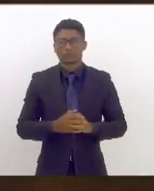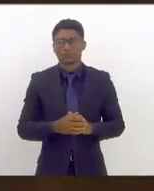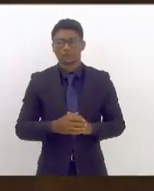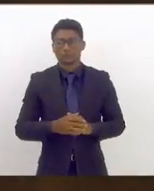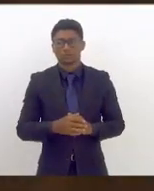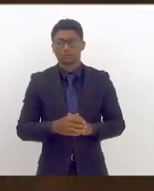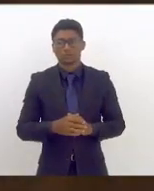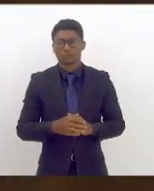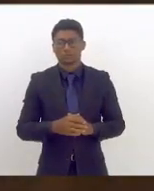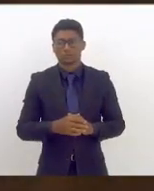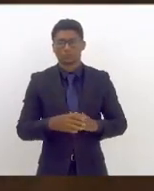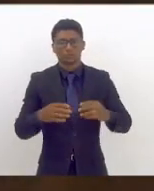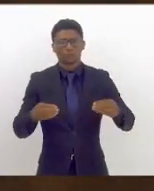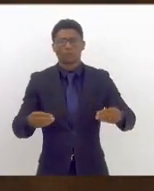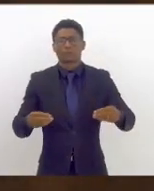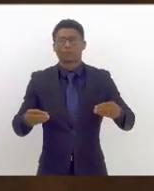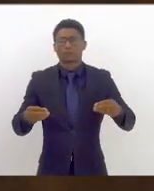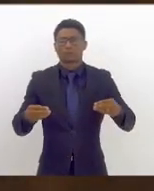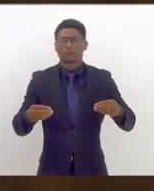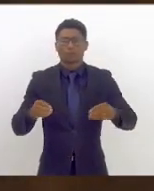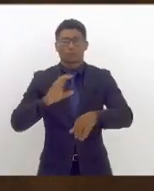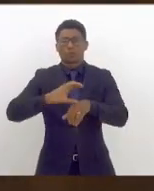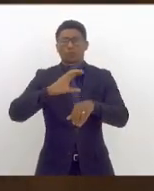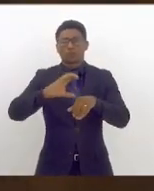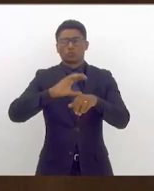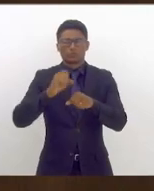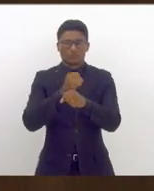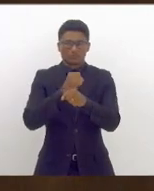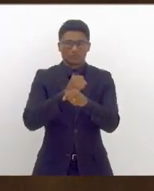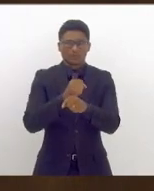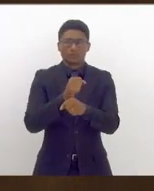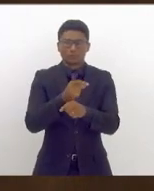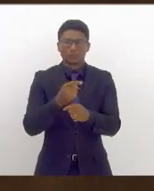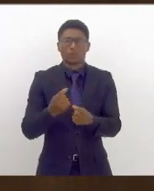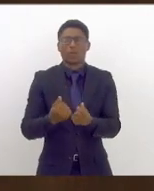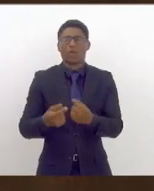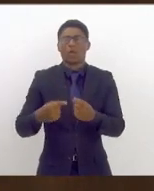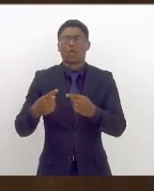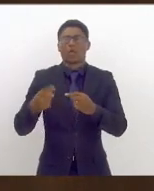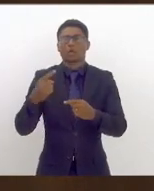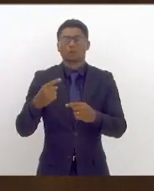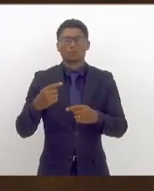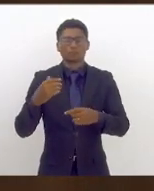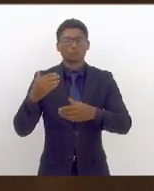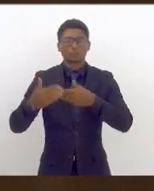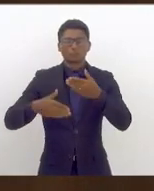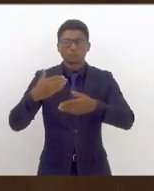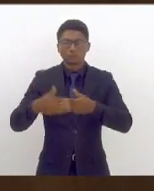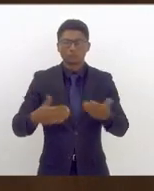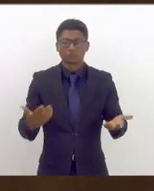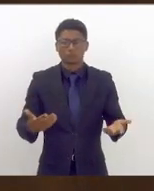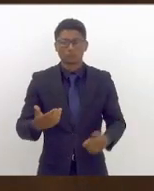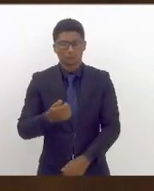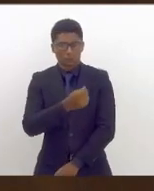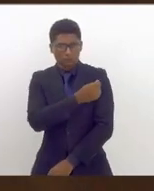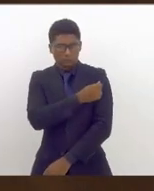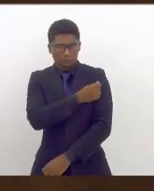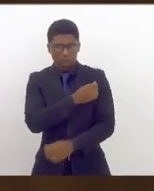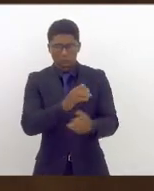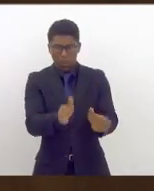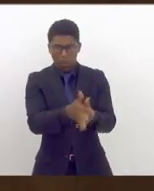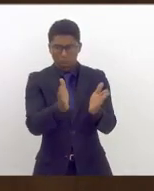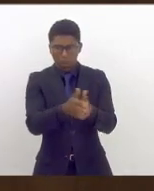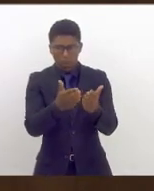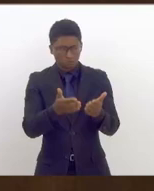o ministério né do curso ao longo dos anos e na hora do ônus né do que é levar um estudante pobre